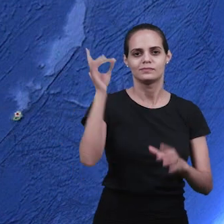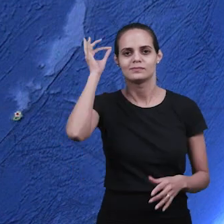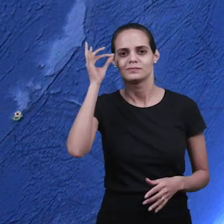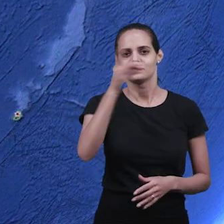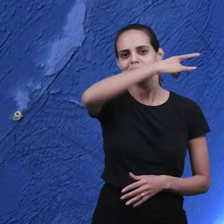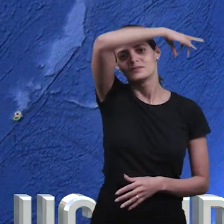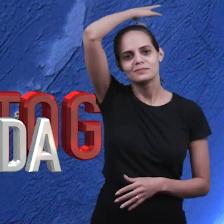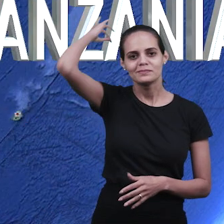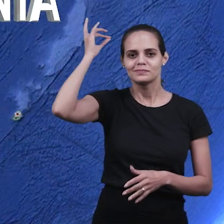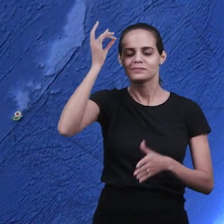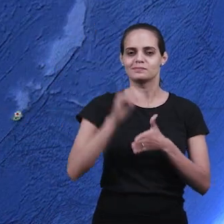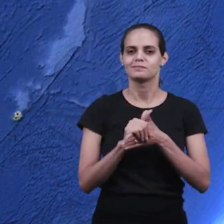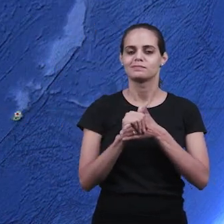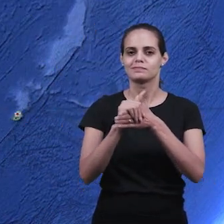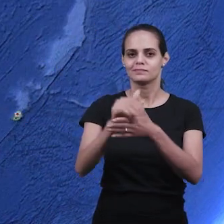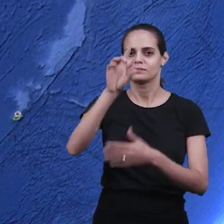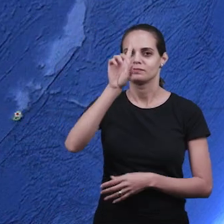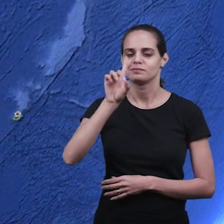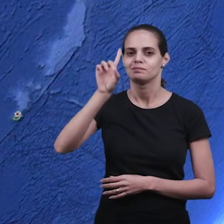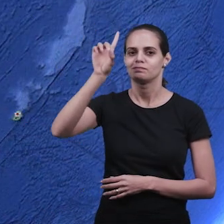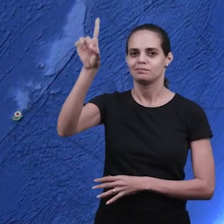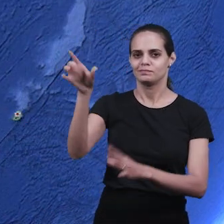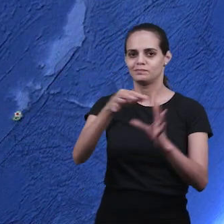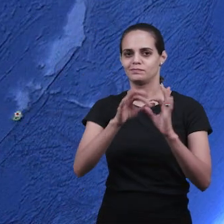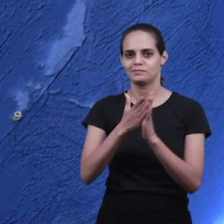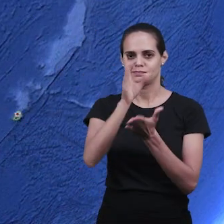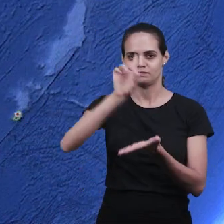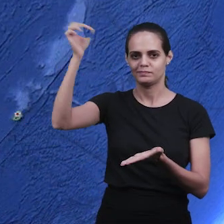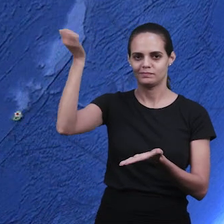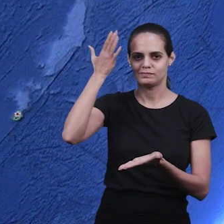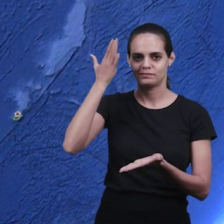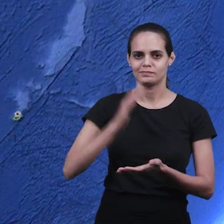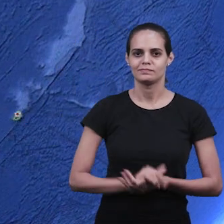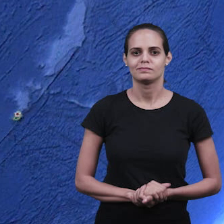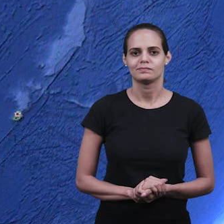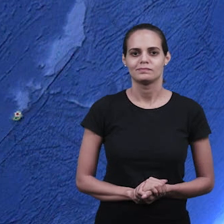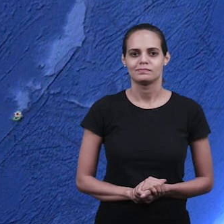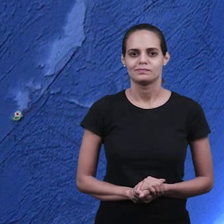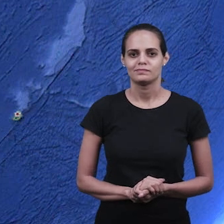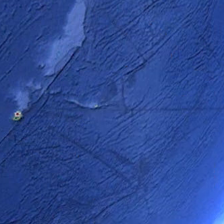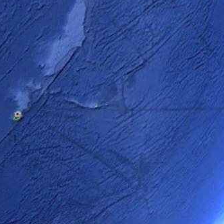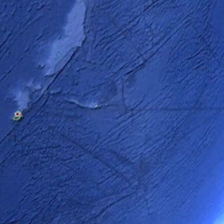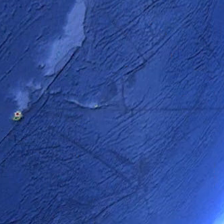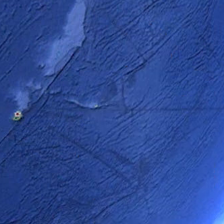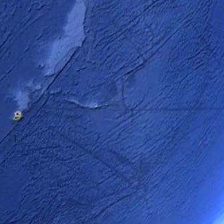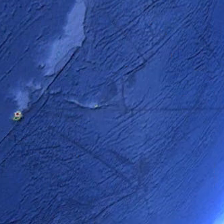do Espírito Santo de Deus e unidas pela Palavra Viva.